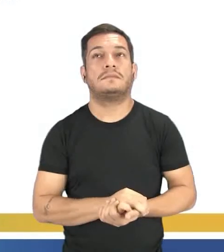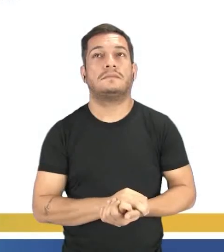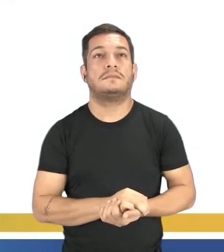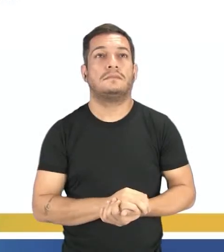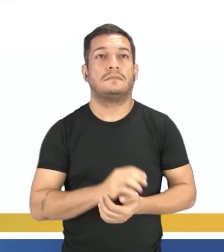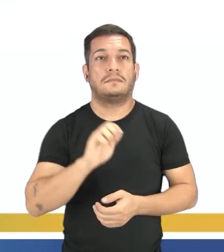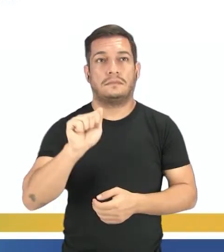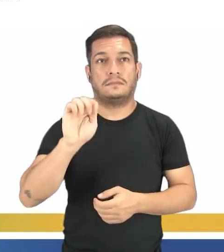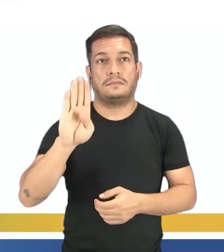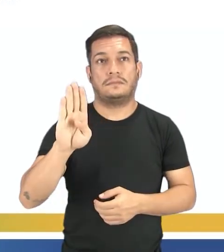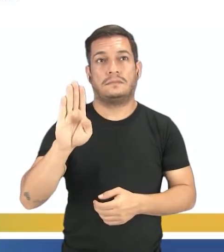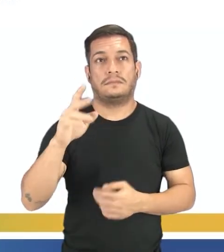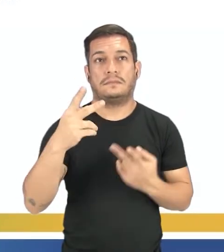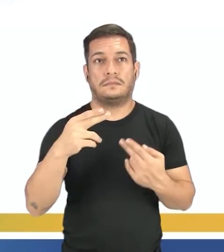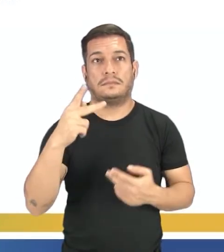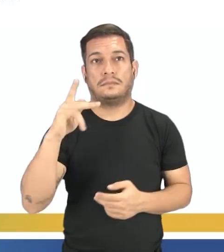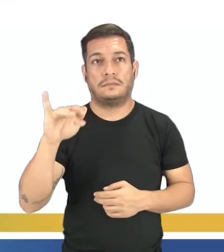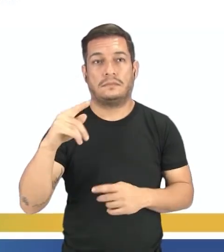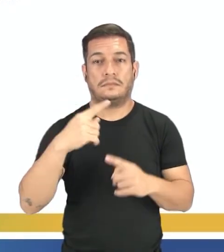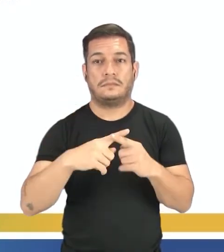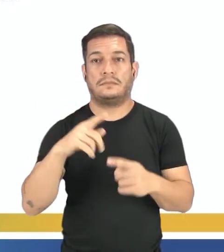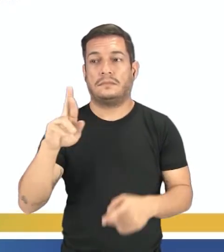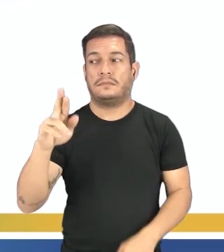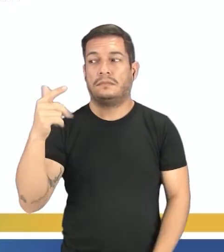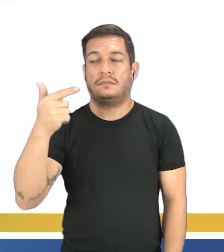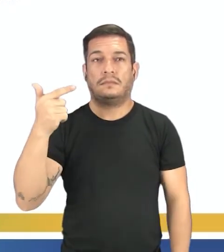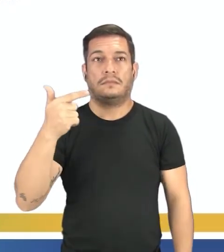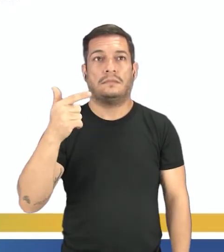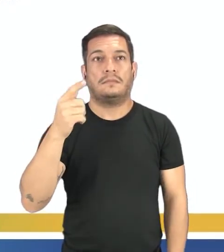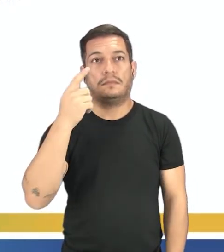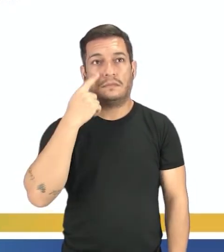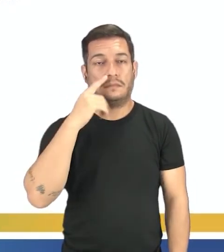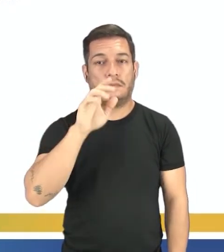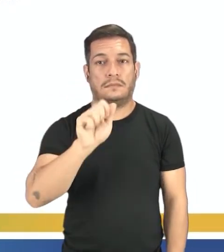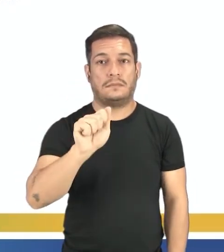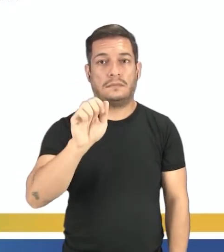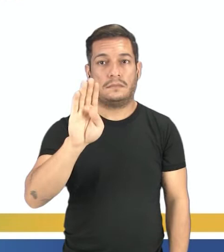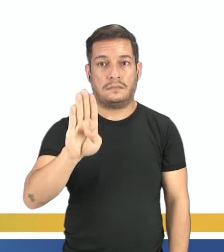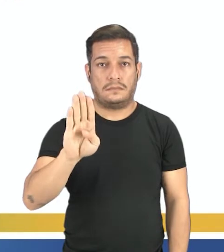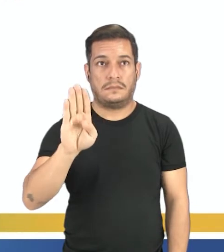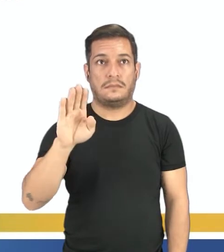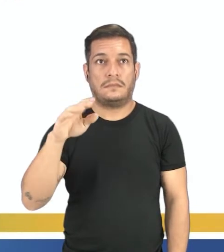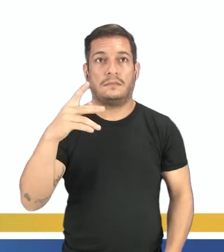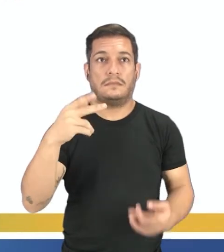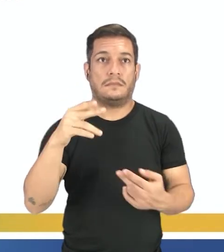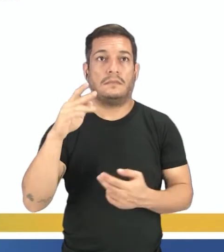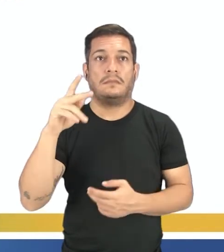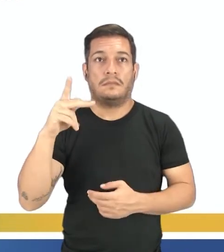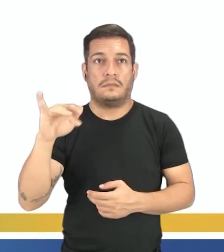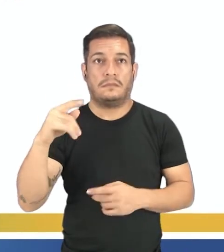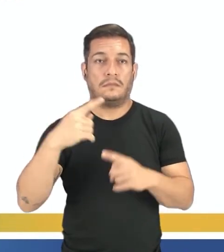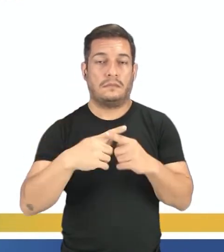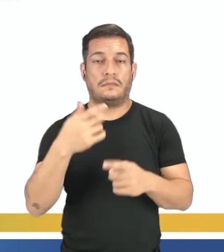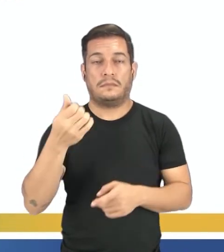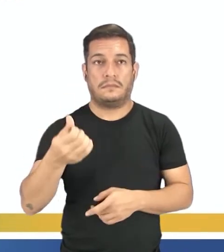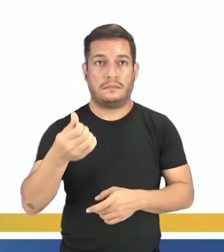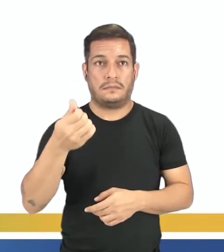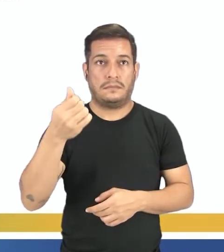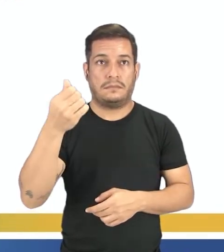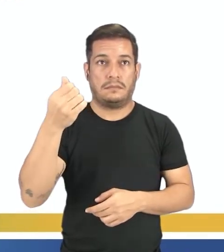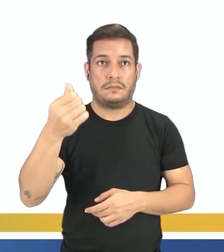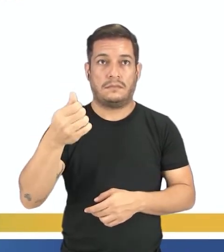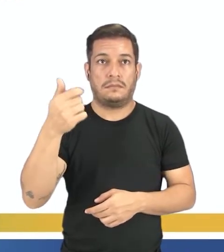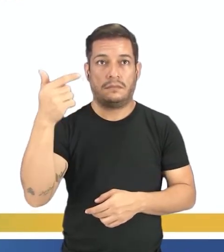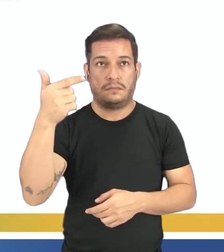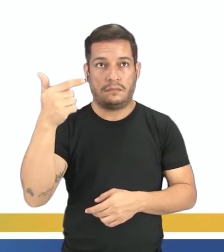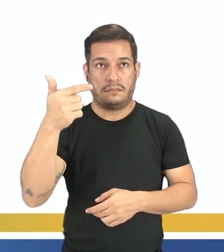A B é igual a π vezes R ao quadrado. A área da base é igual a quem? Π vezes o